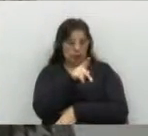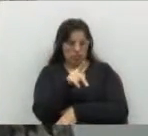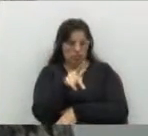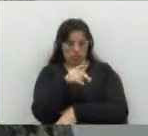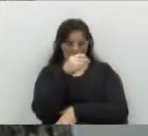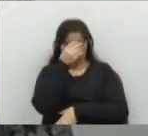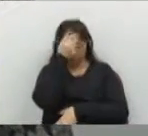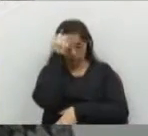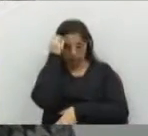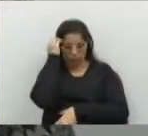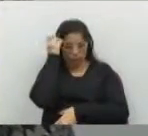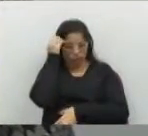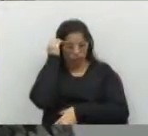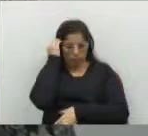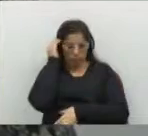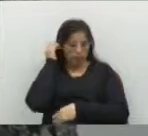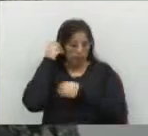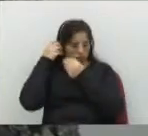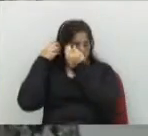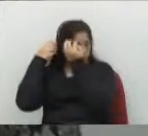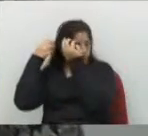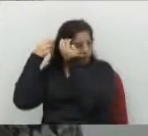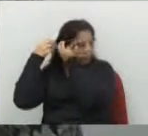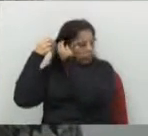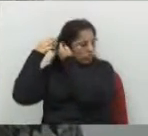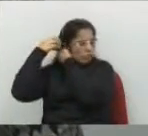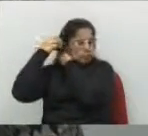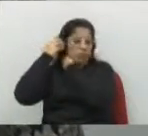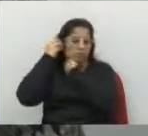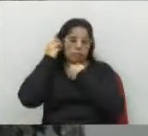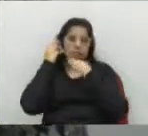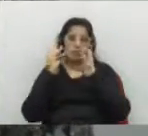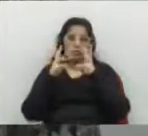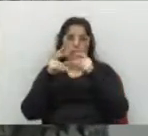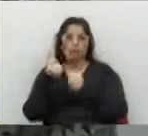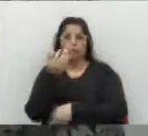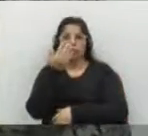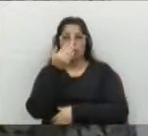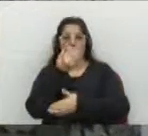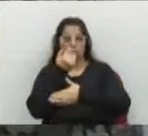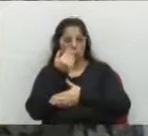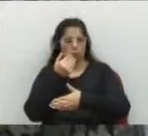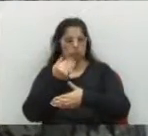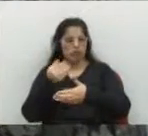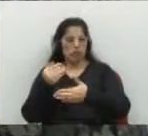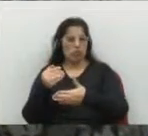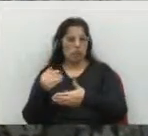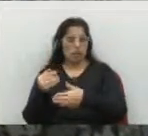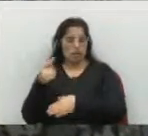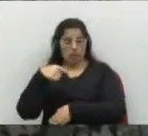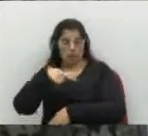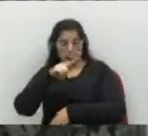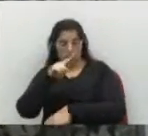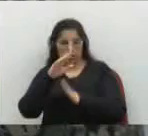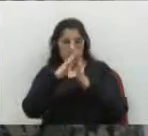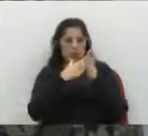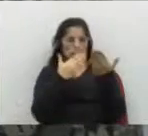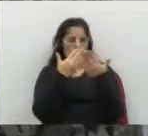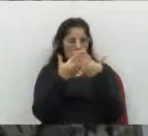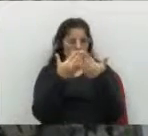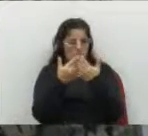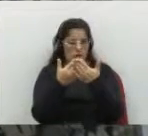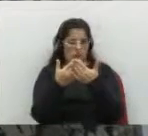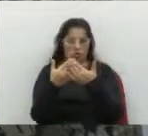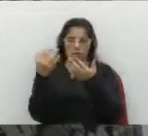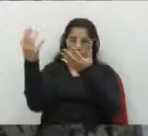toda merenda que vai até a escola, ela é recebida pela